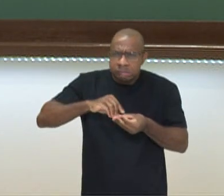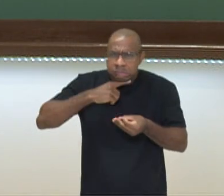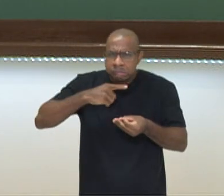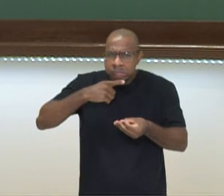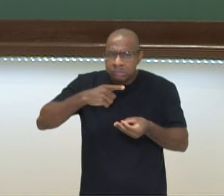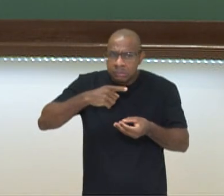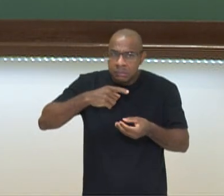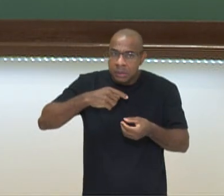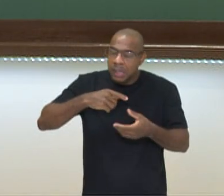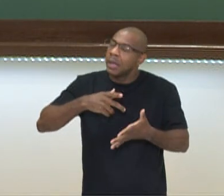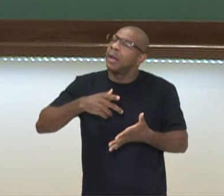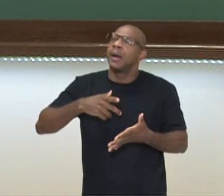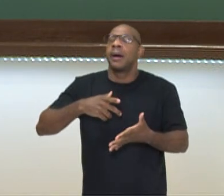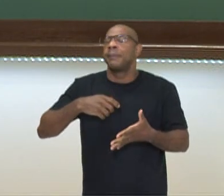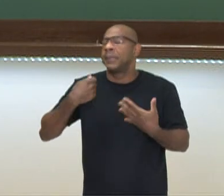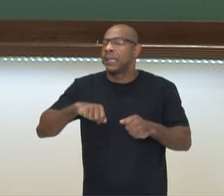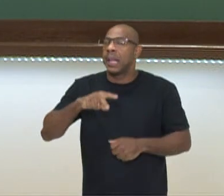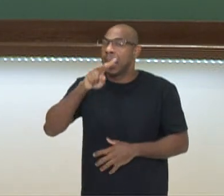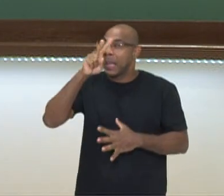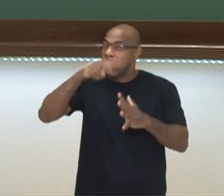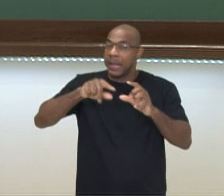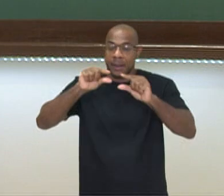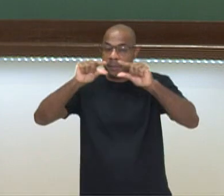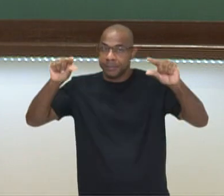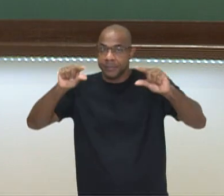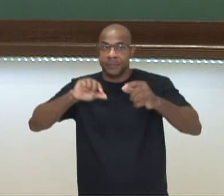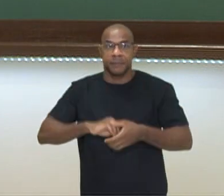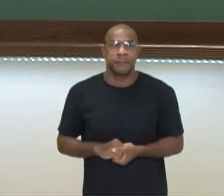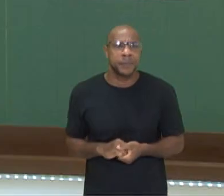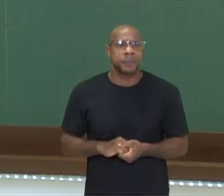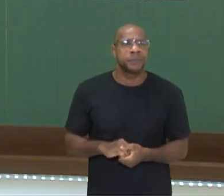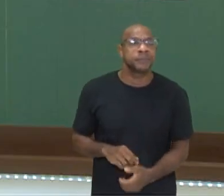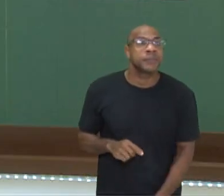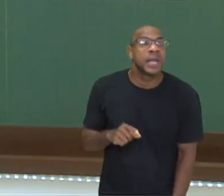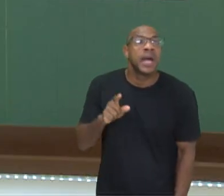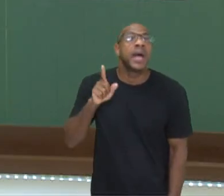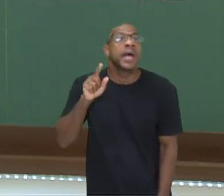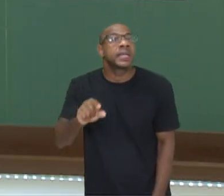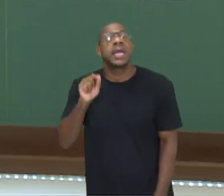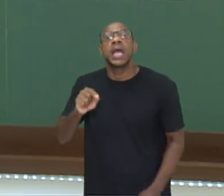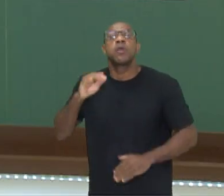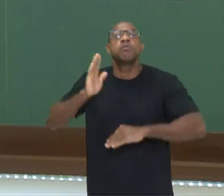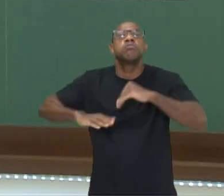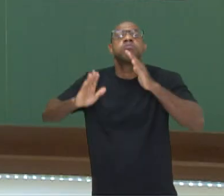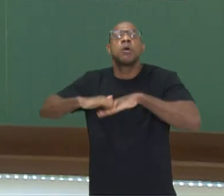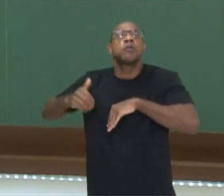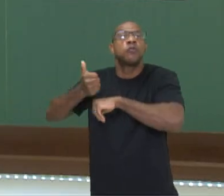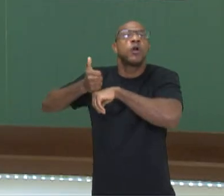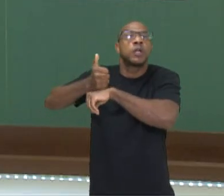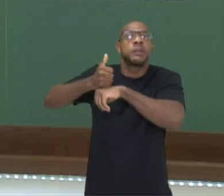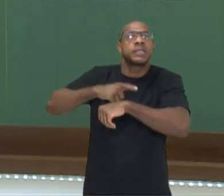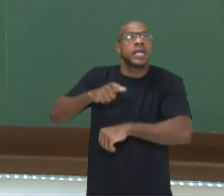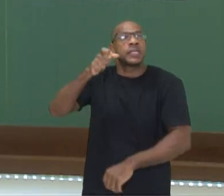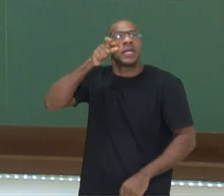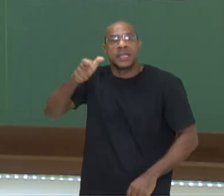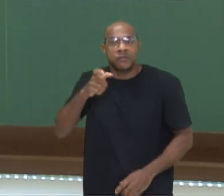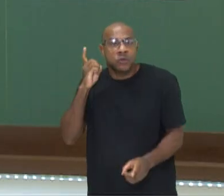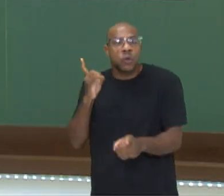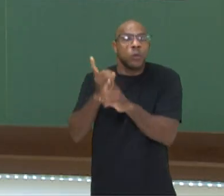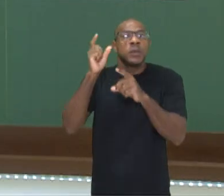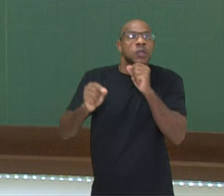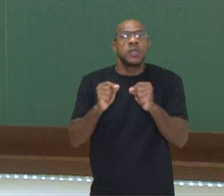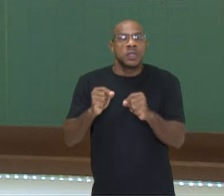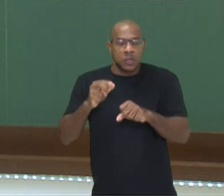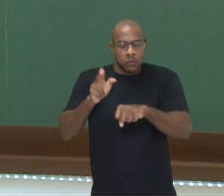o texto. Então, vamos lá? Quem são os profissionais que têm interesse em descobrir